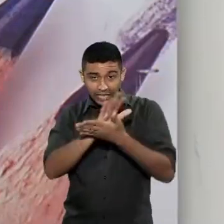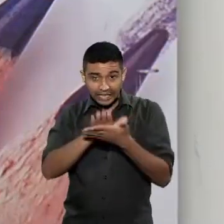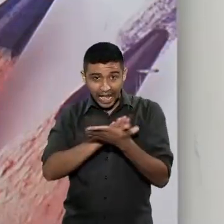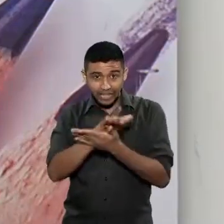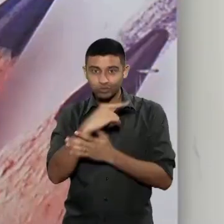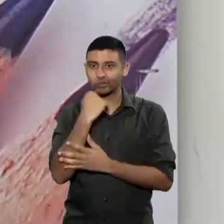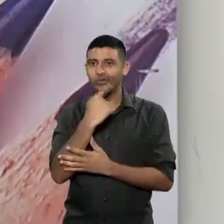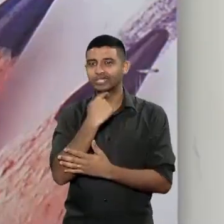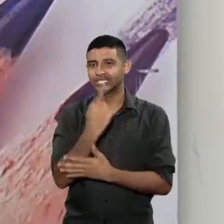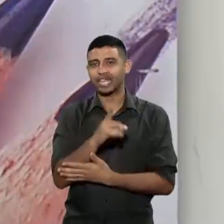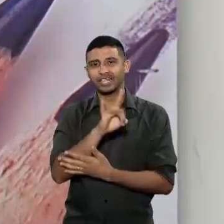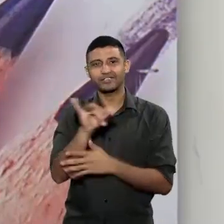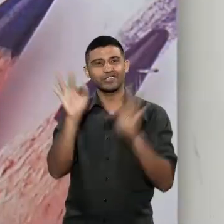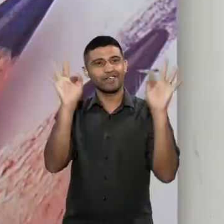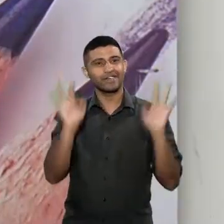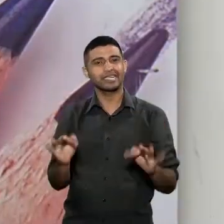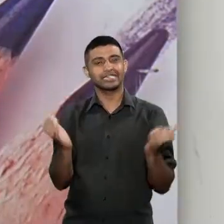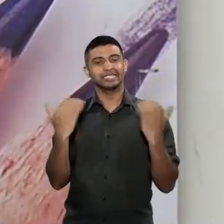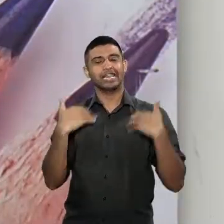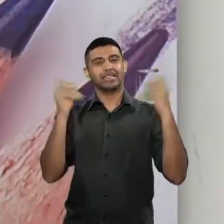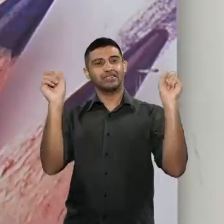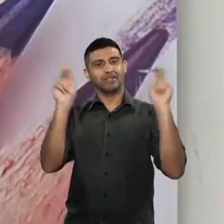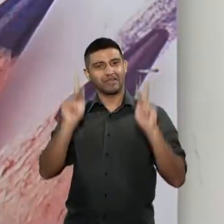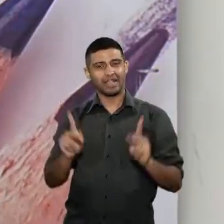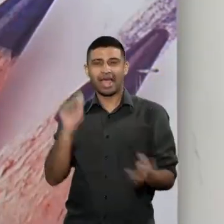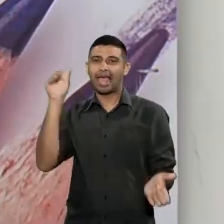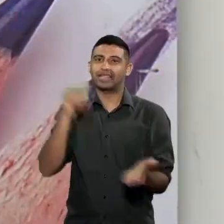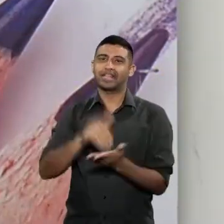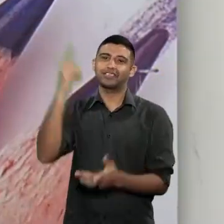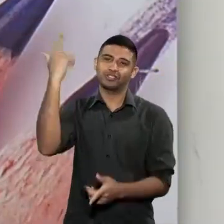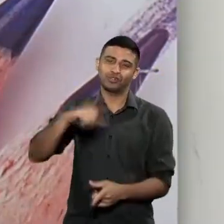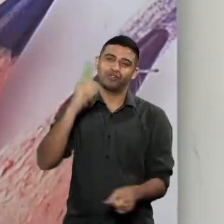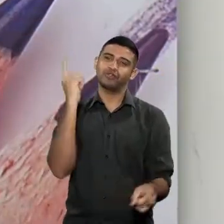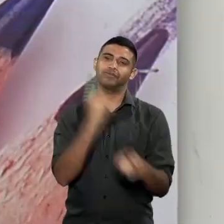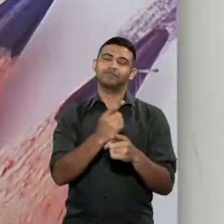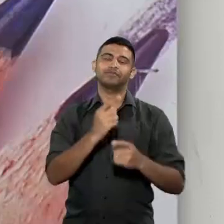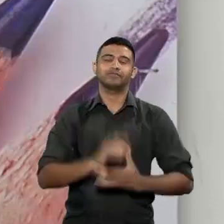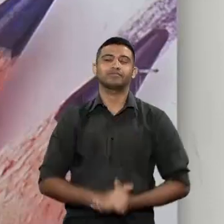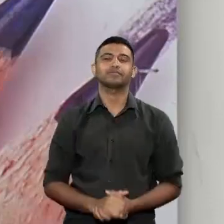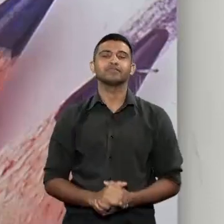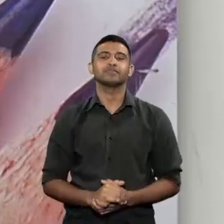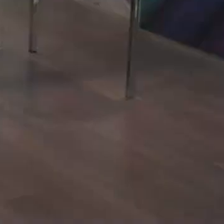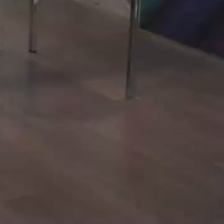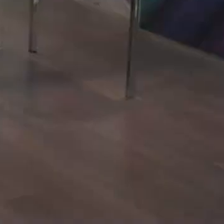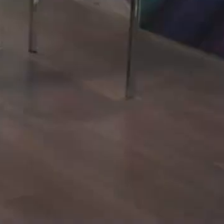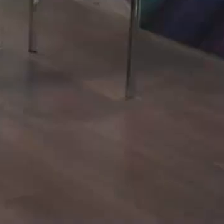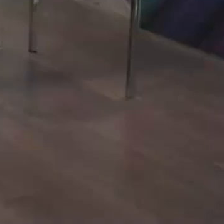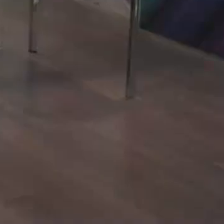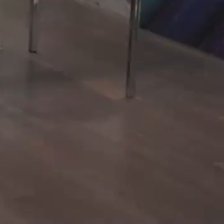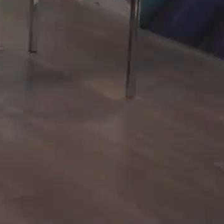você não se envolver, não rola. Dias felizes, paz e até lá!